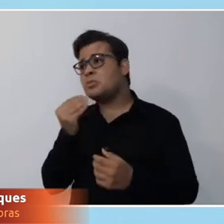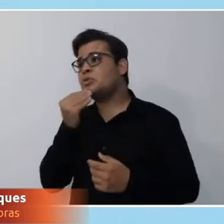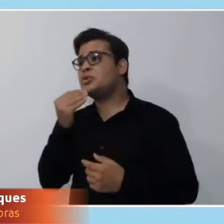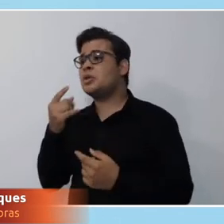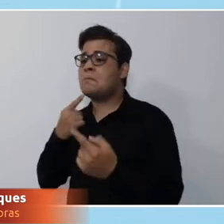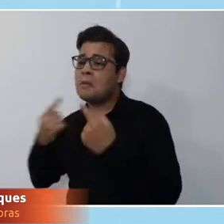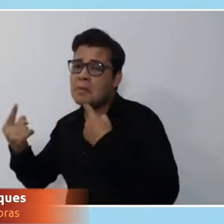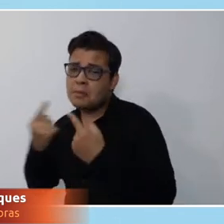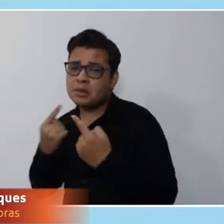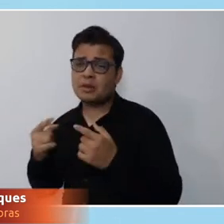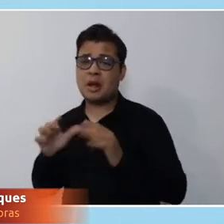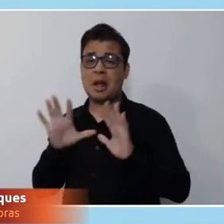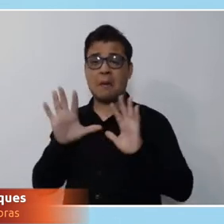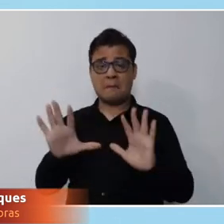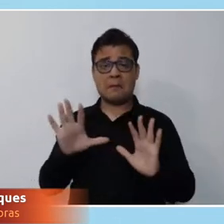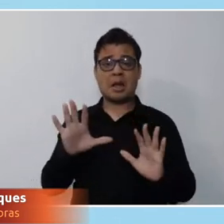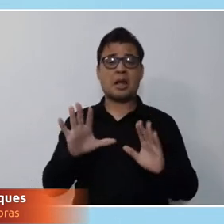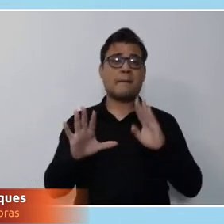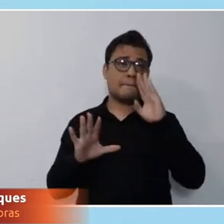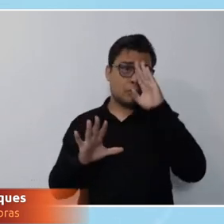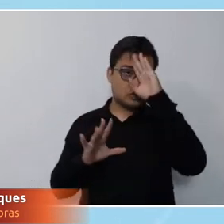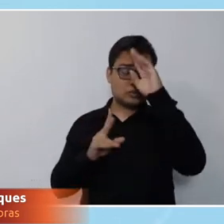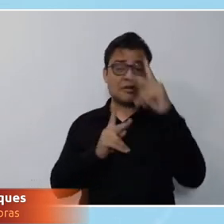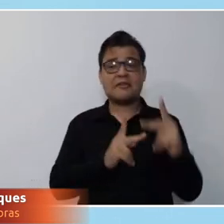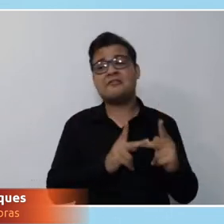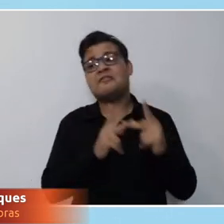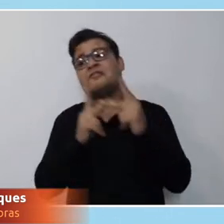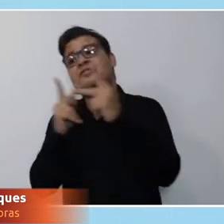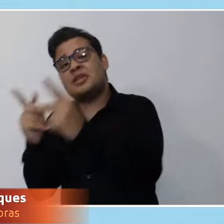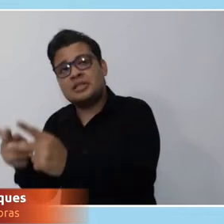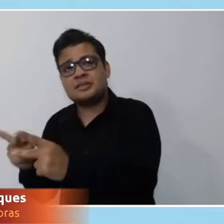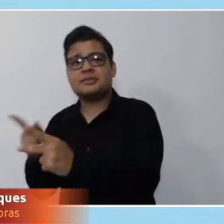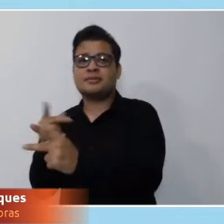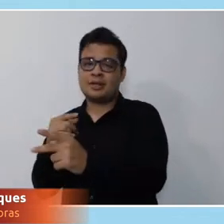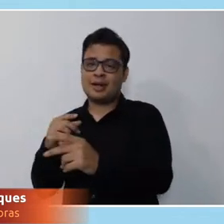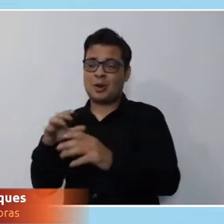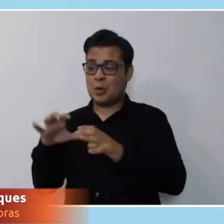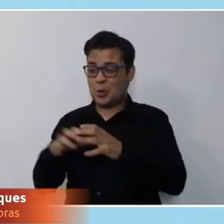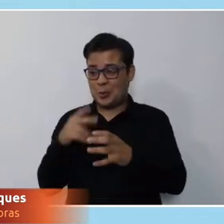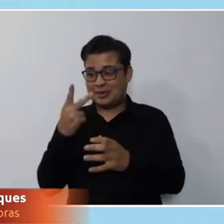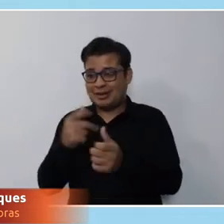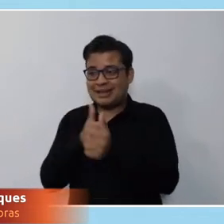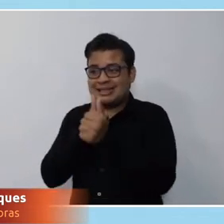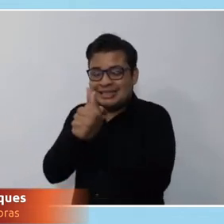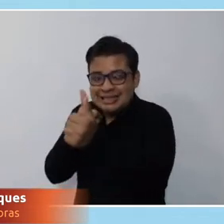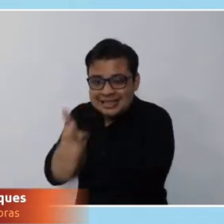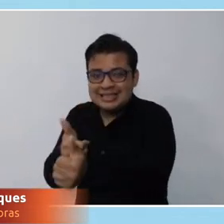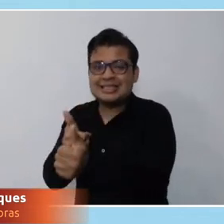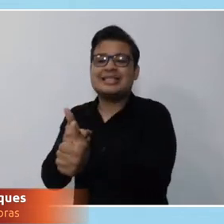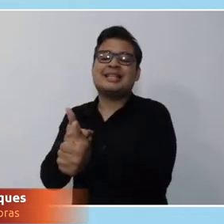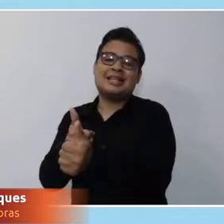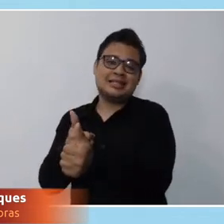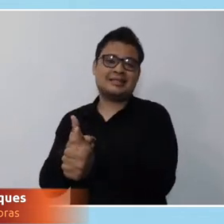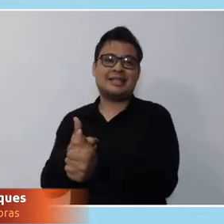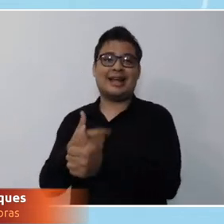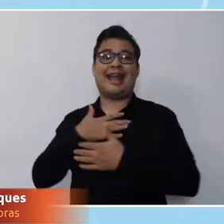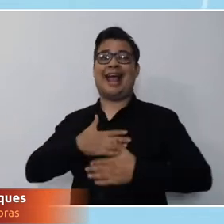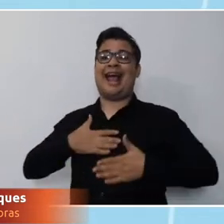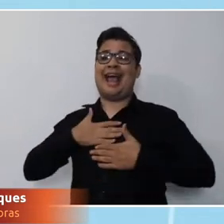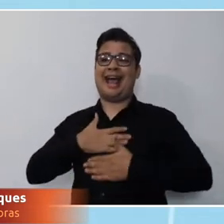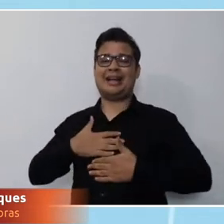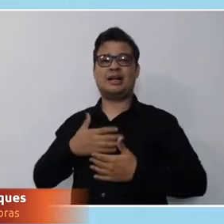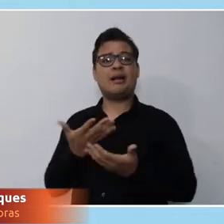porque era uma visita que já estava marcada, tentando de alguma forma mostrar que tem alguma interlocução com líderes mundiais.